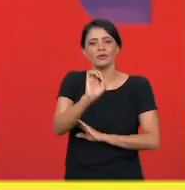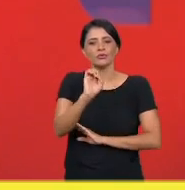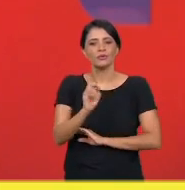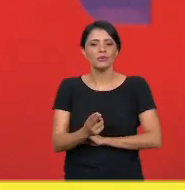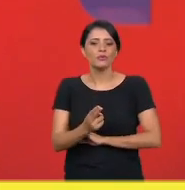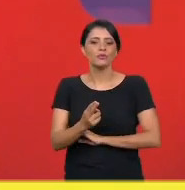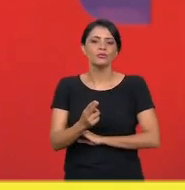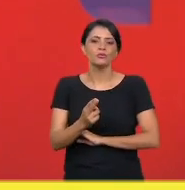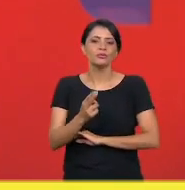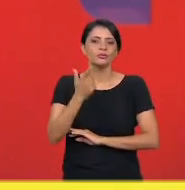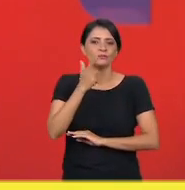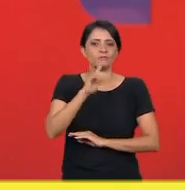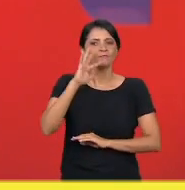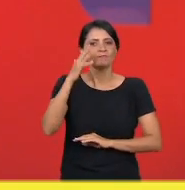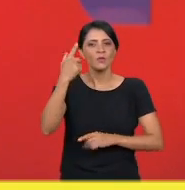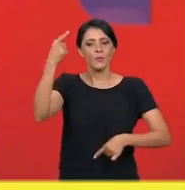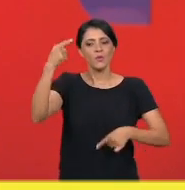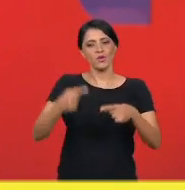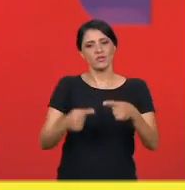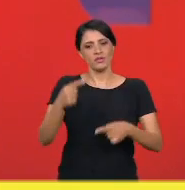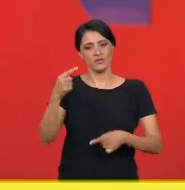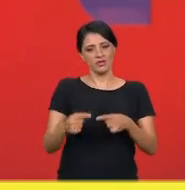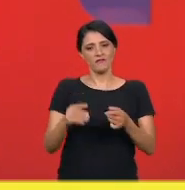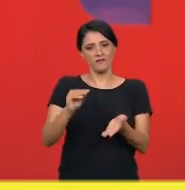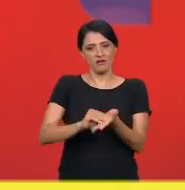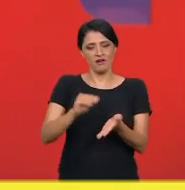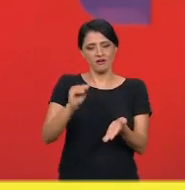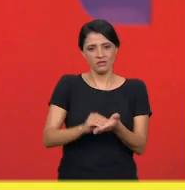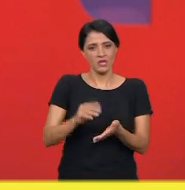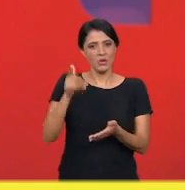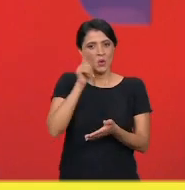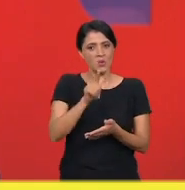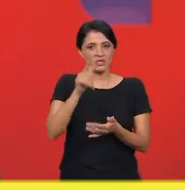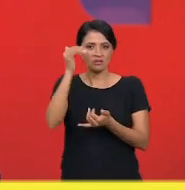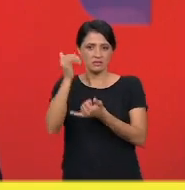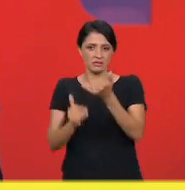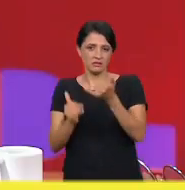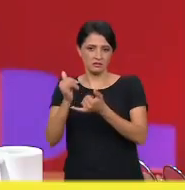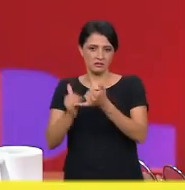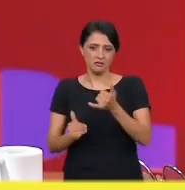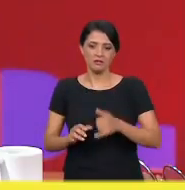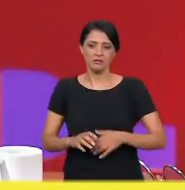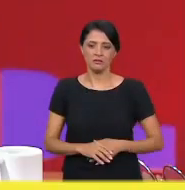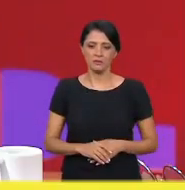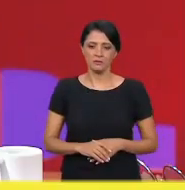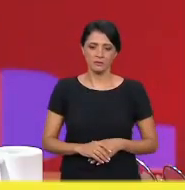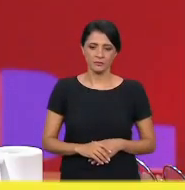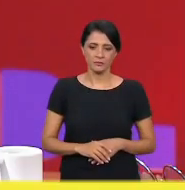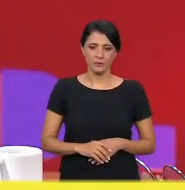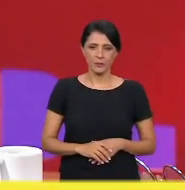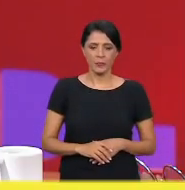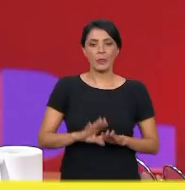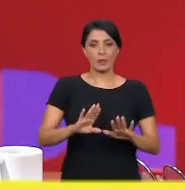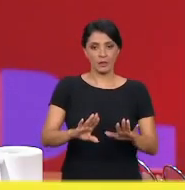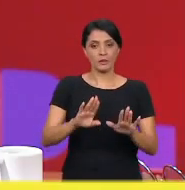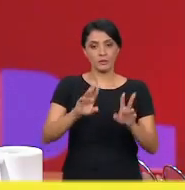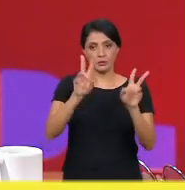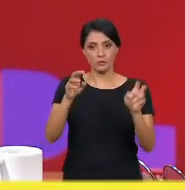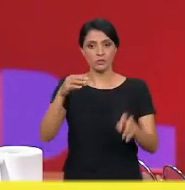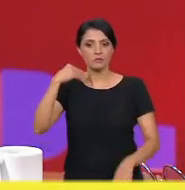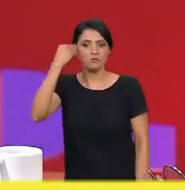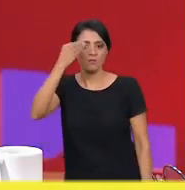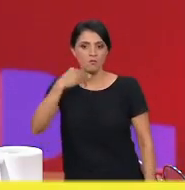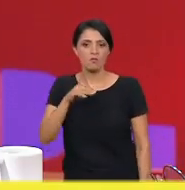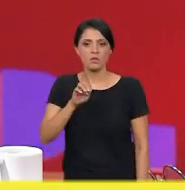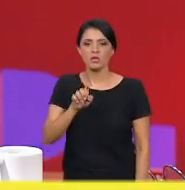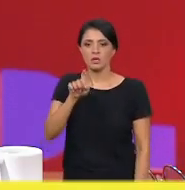está a uma decisão política de conseguir ter alguma coisa parecida? Em questão de experimentos,